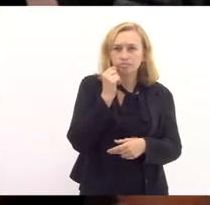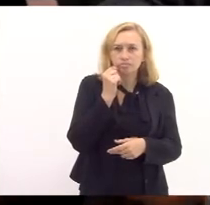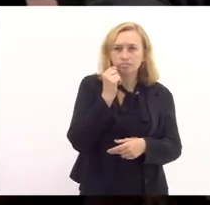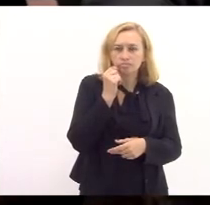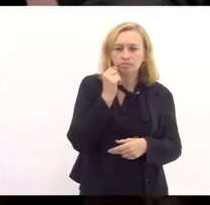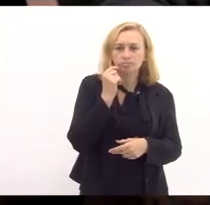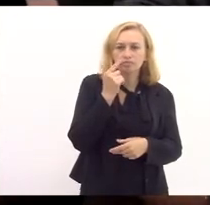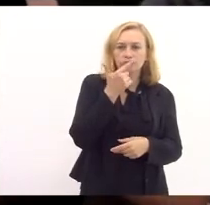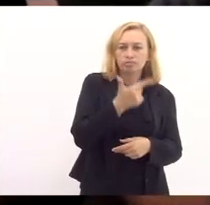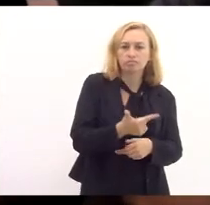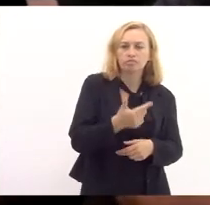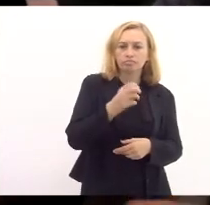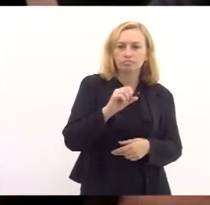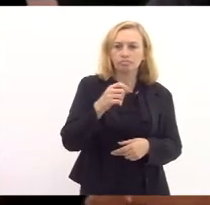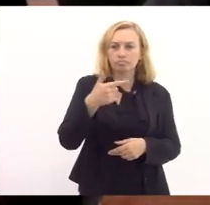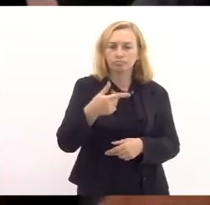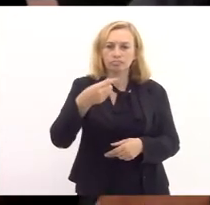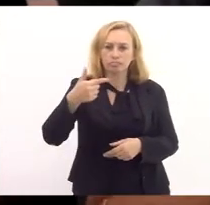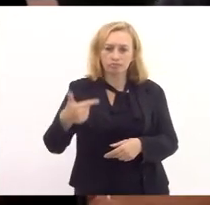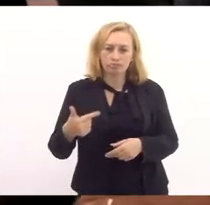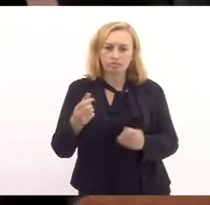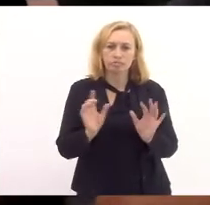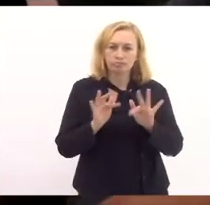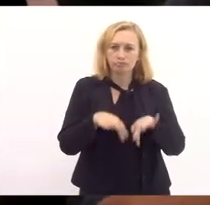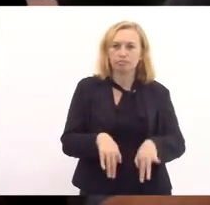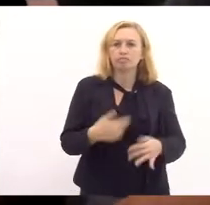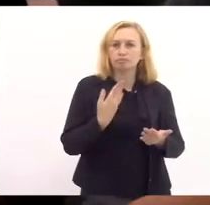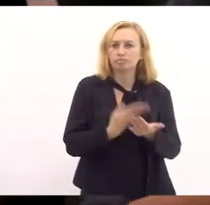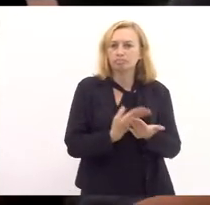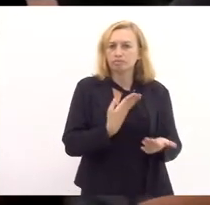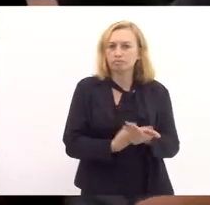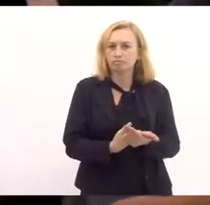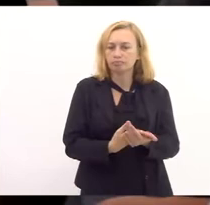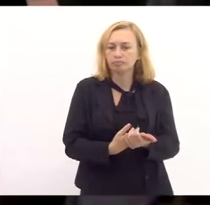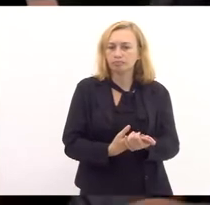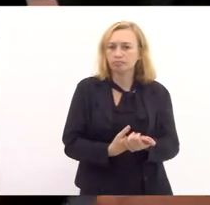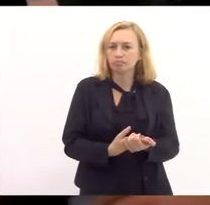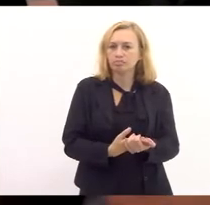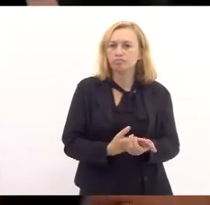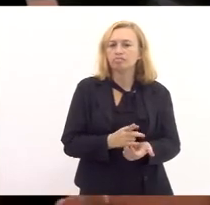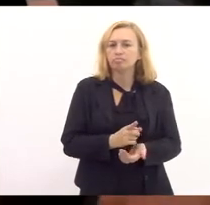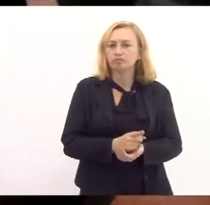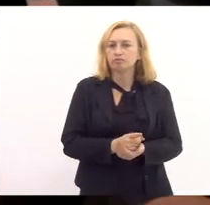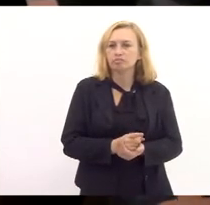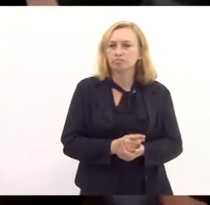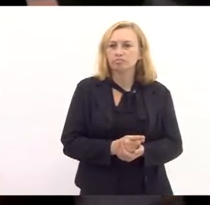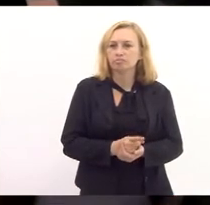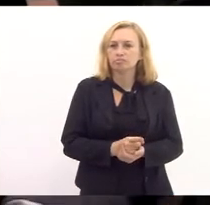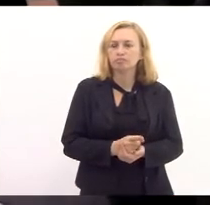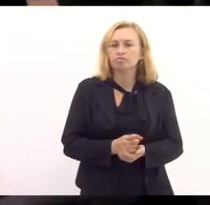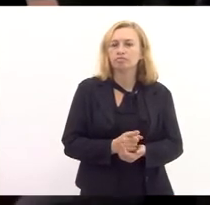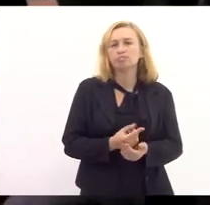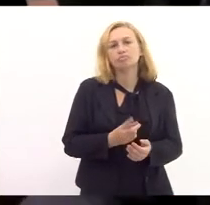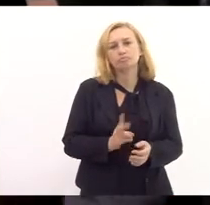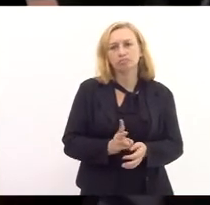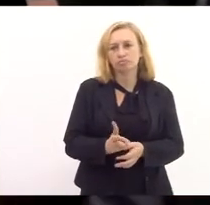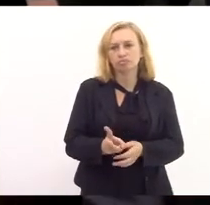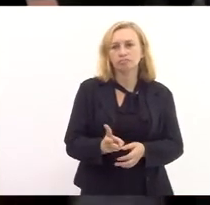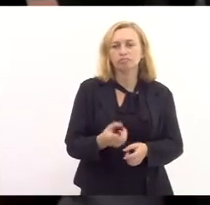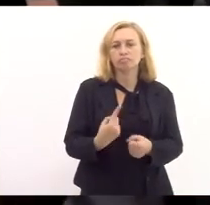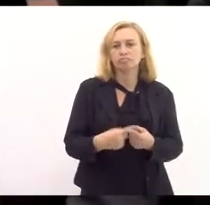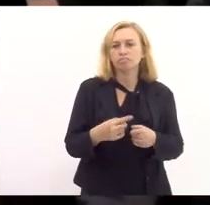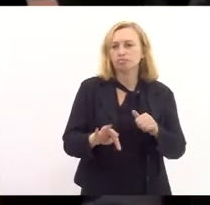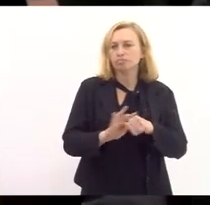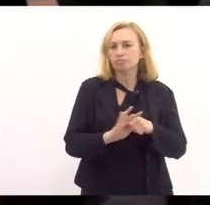de 2022, para a conclusão dos estudos. E esse setembro de 2022 ainda está em evolução, porque a parte